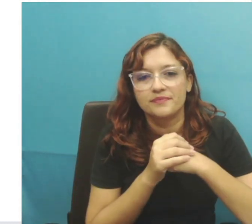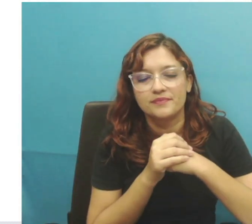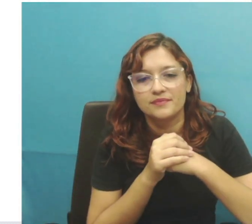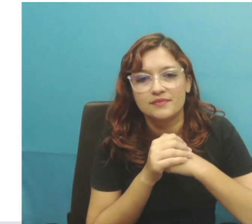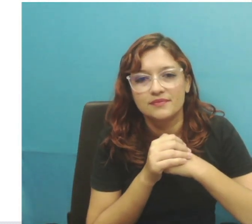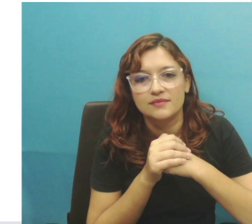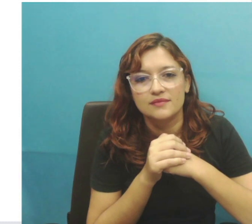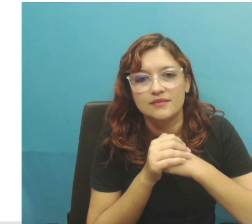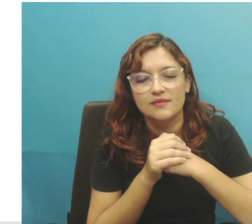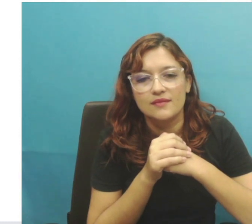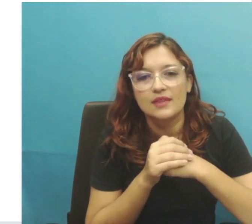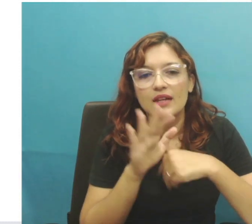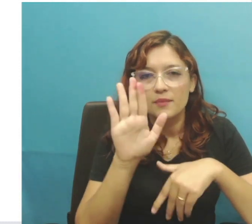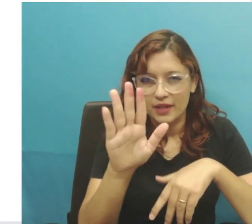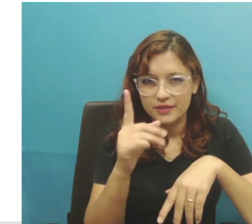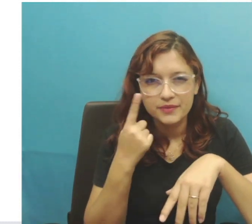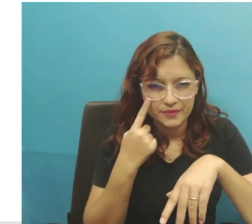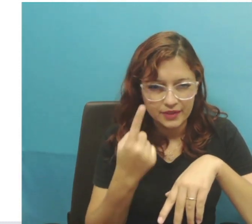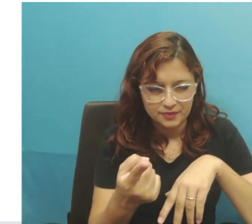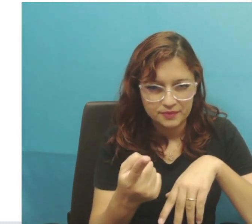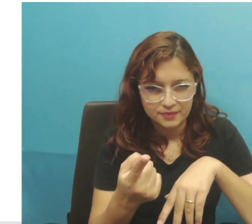não está no final da frase.